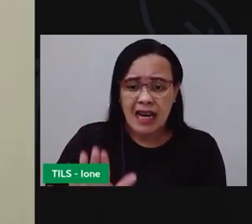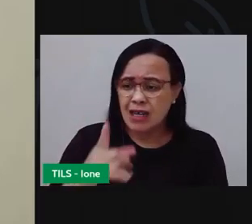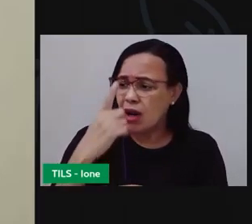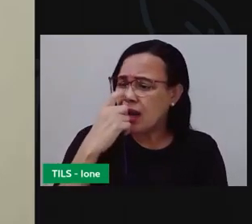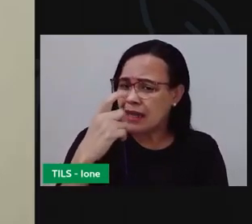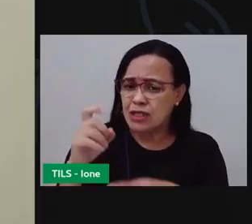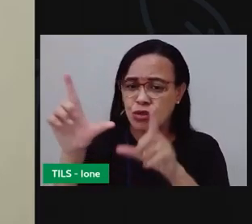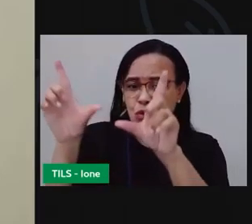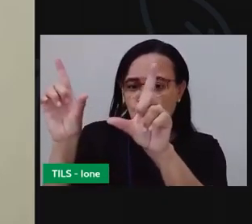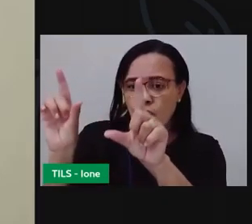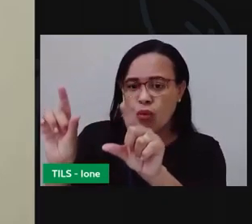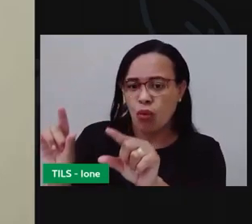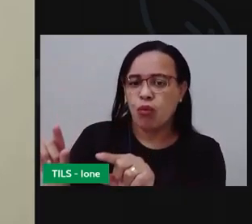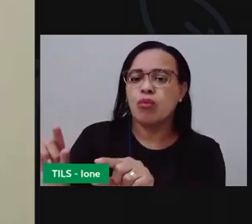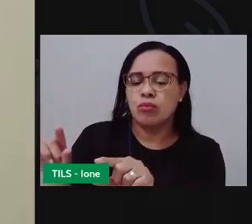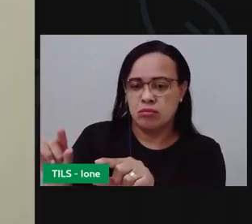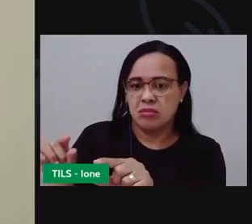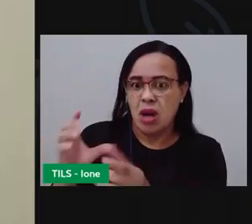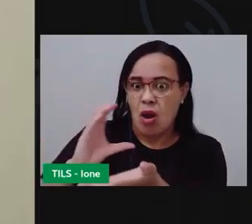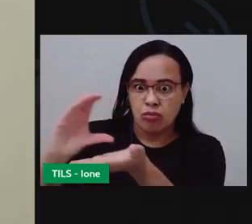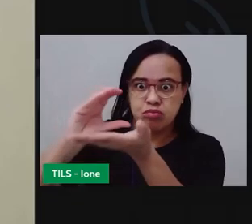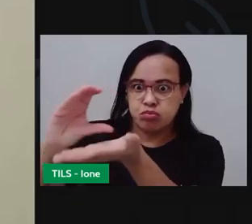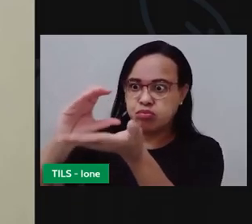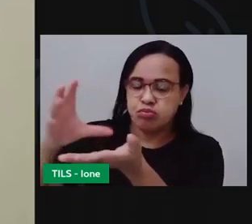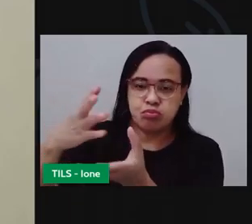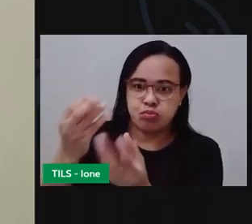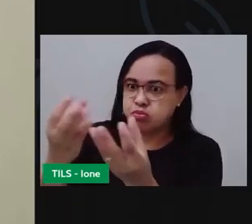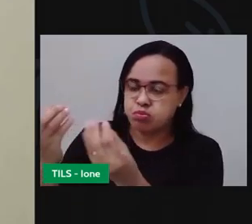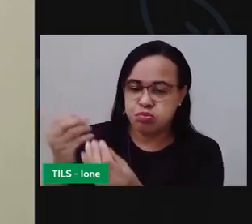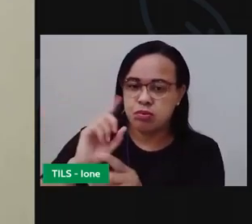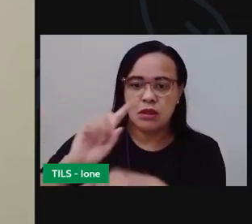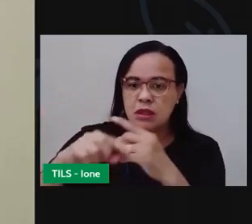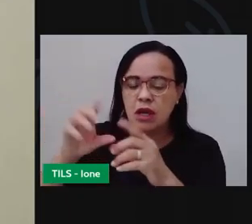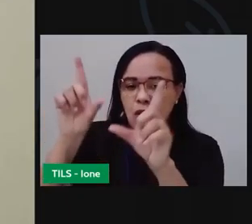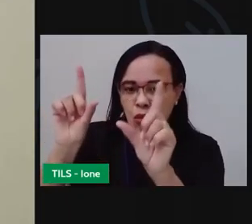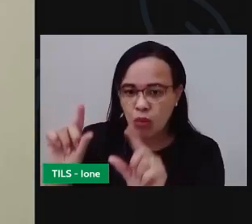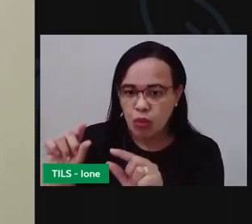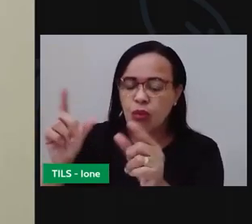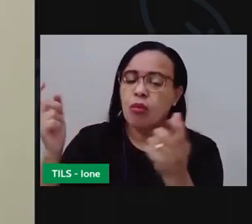para diminuir aí o impacto disso no meio ambiente.